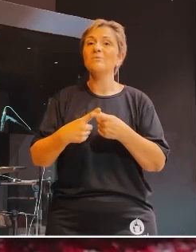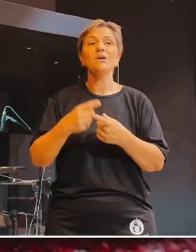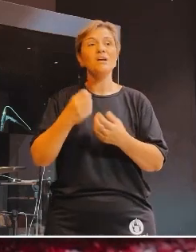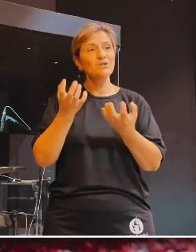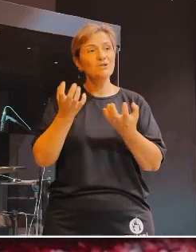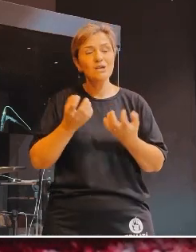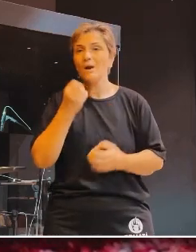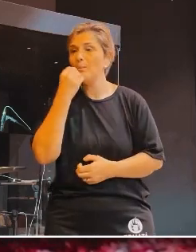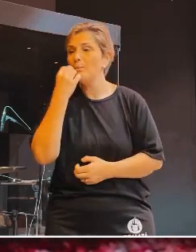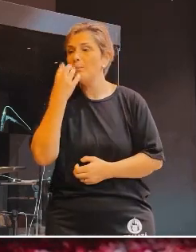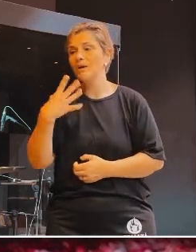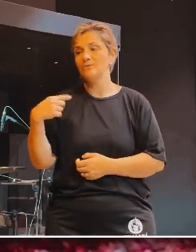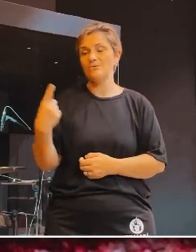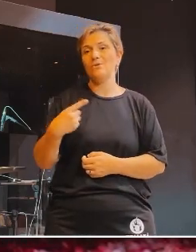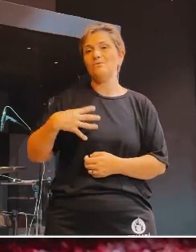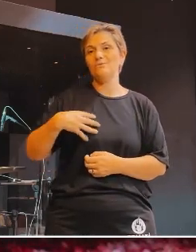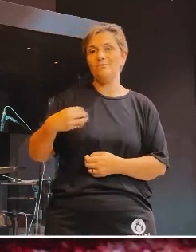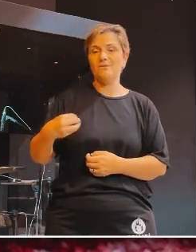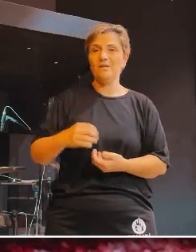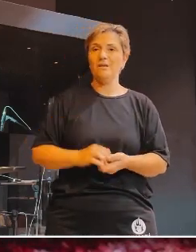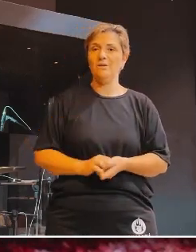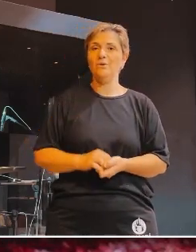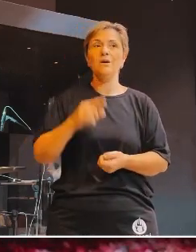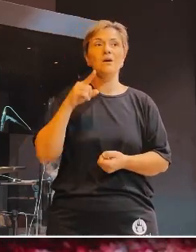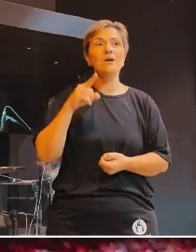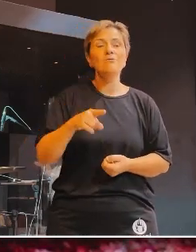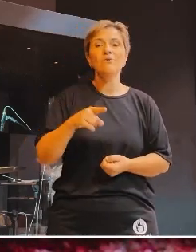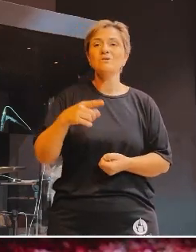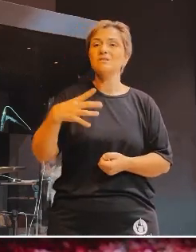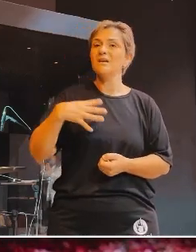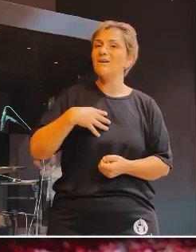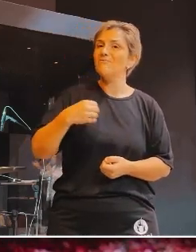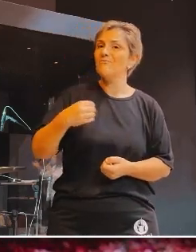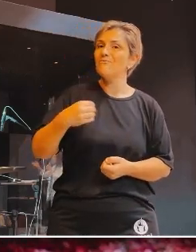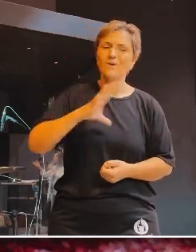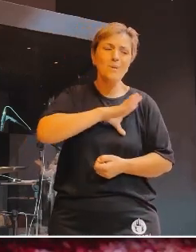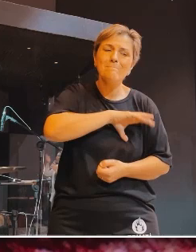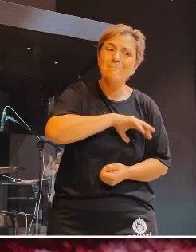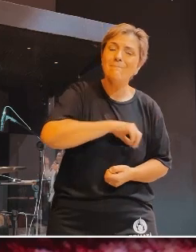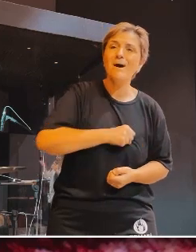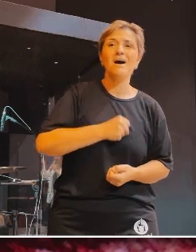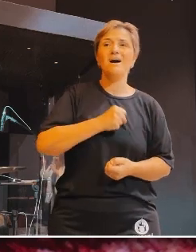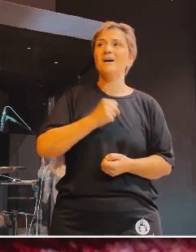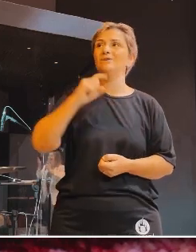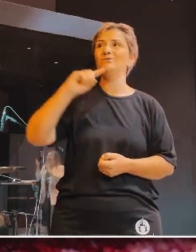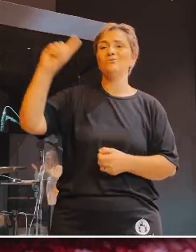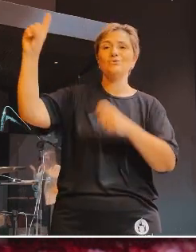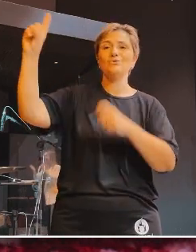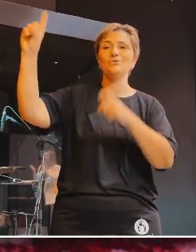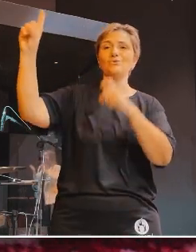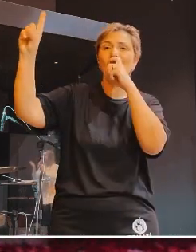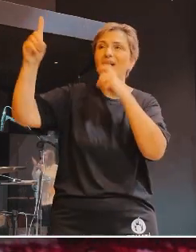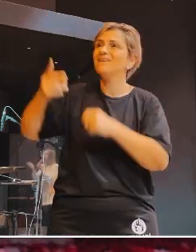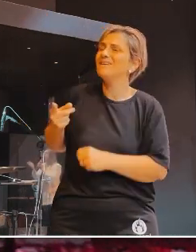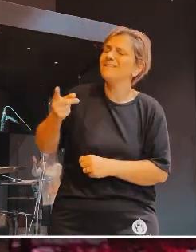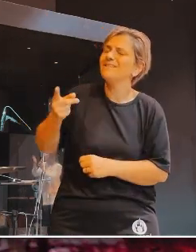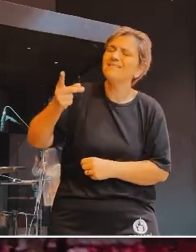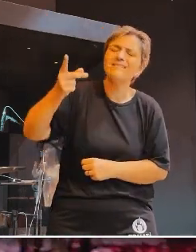bem-estar dos nossos filhos. Você é filho amado de um Pai eterno